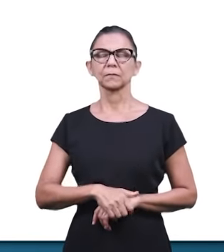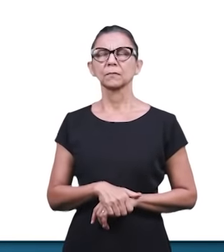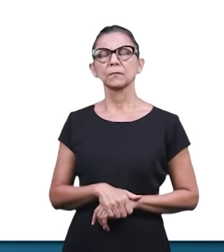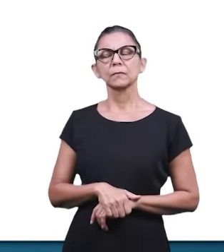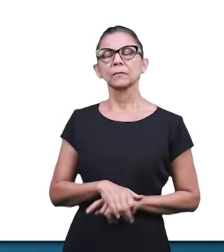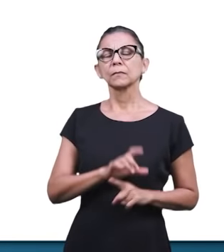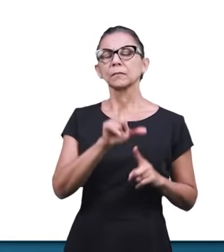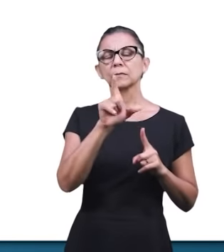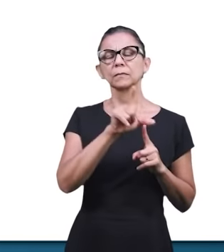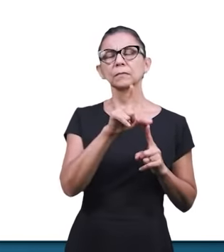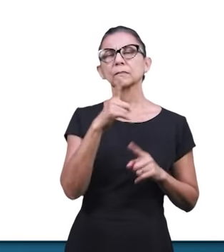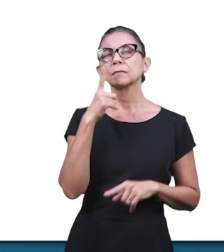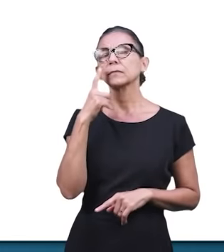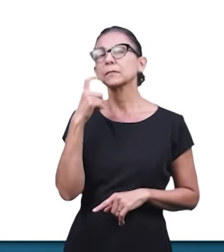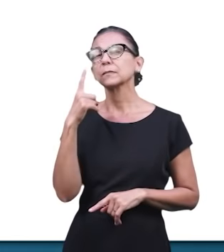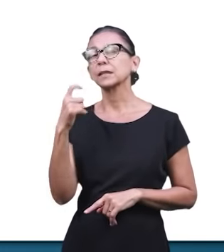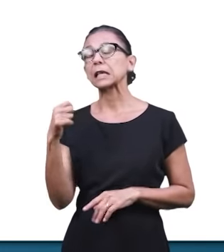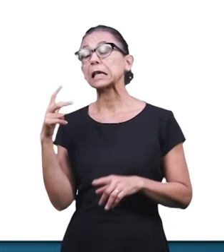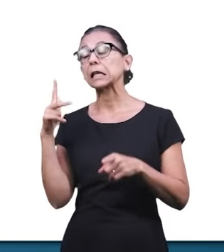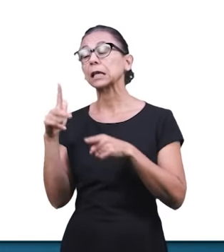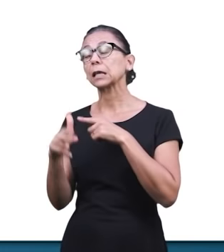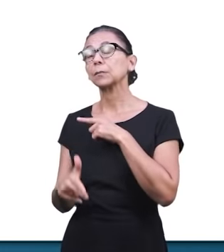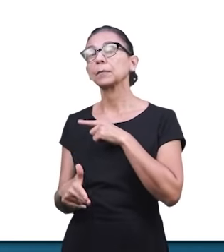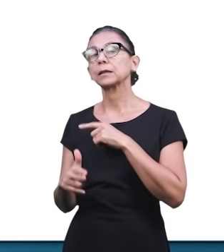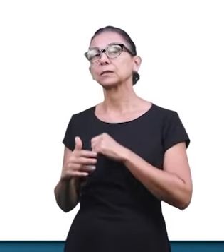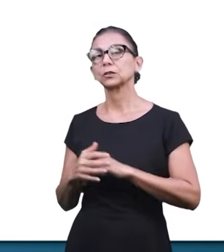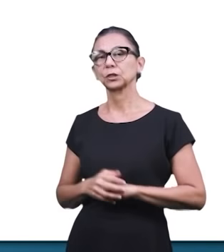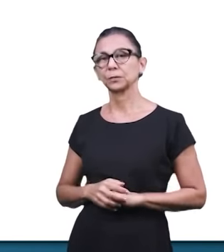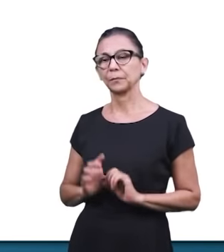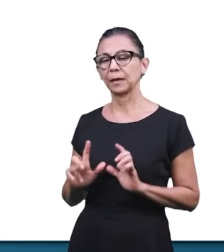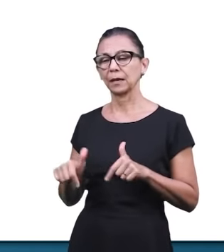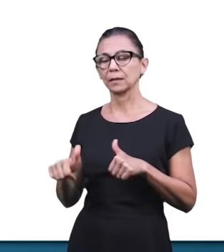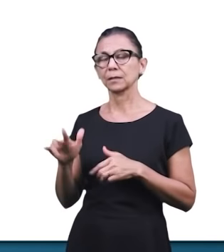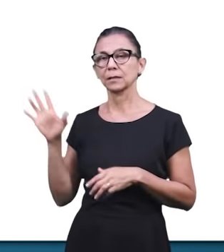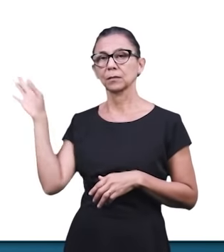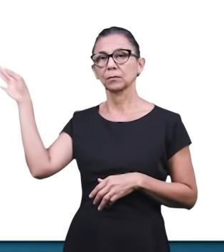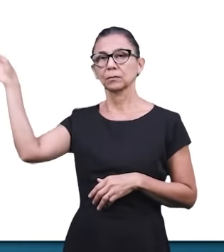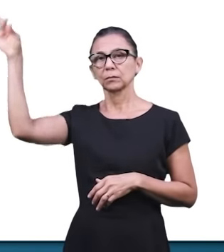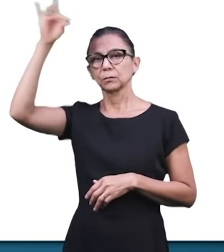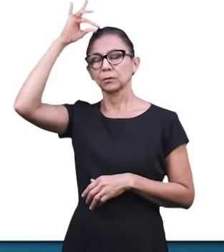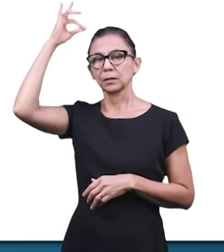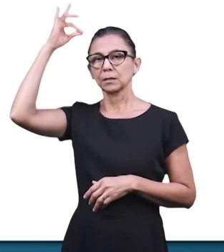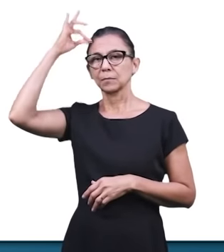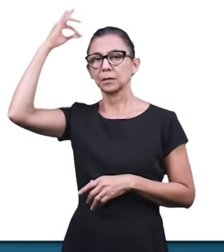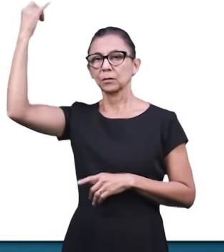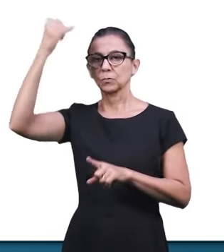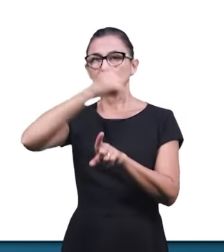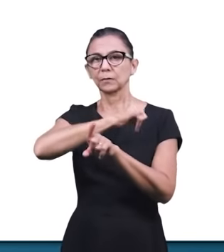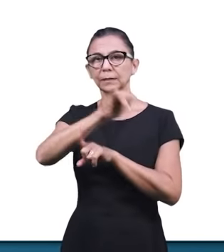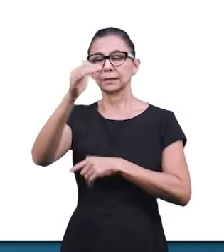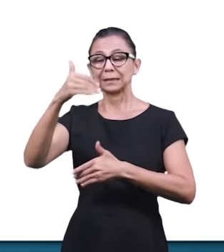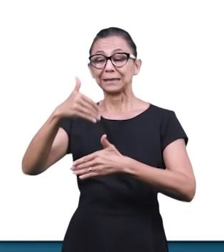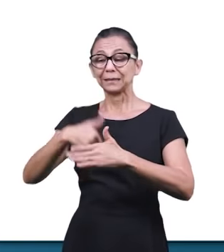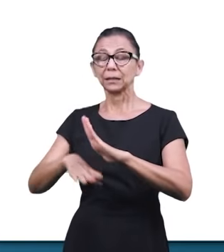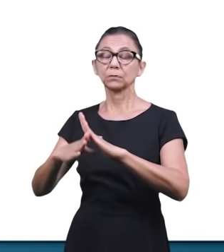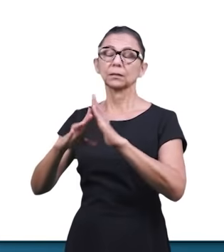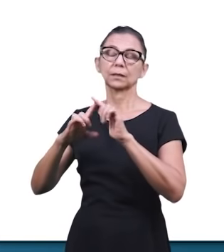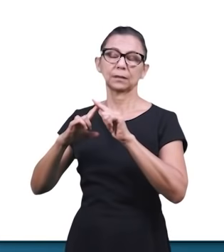está tão interessado em impedir a atuação do espírito de profecia na vida da